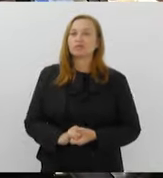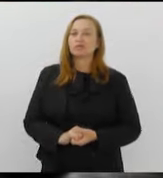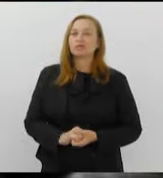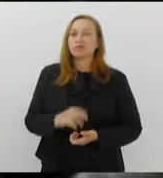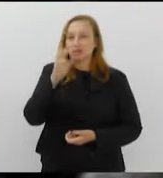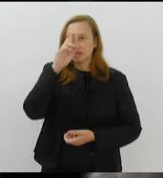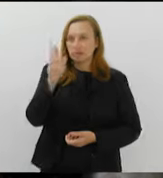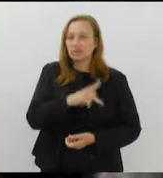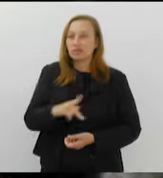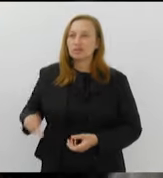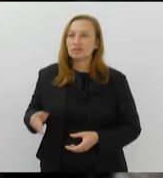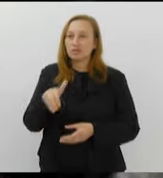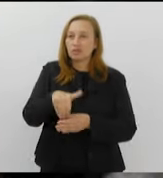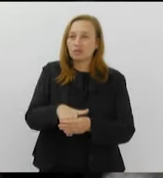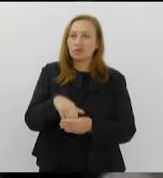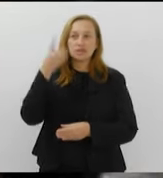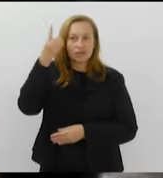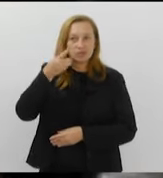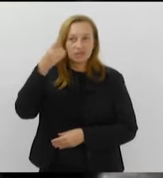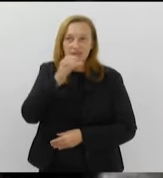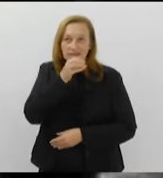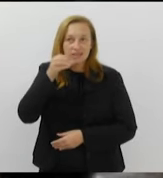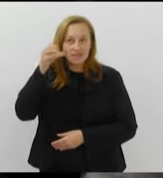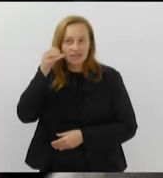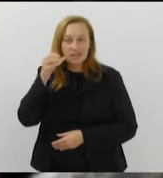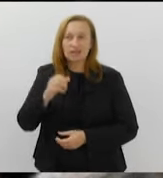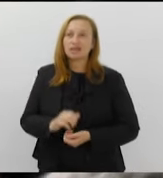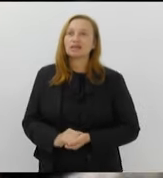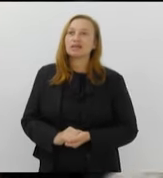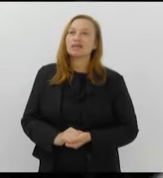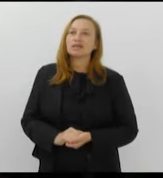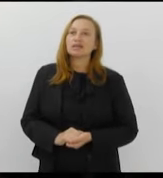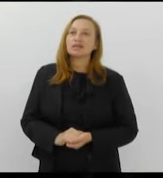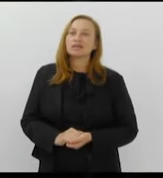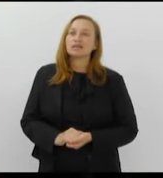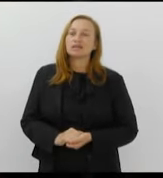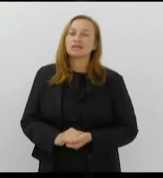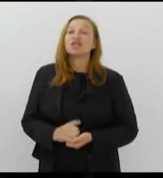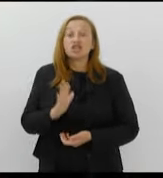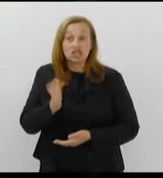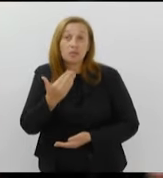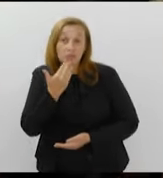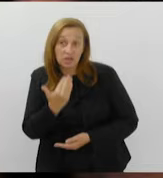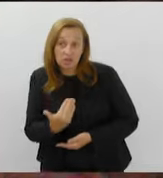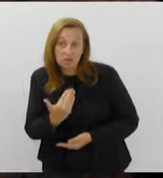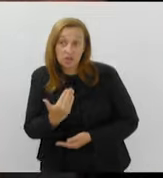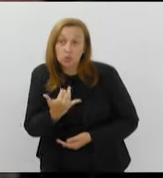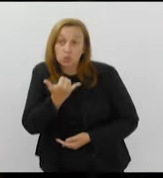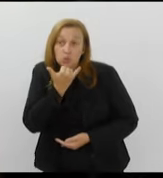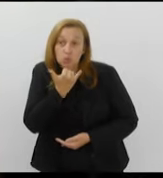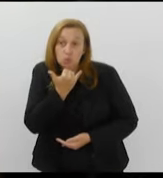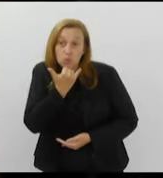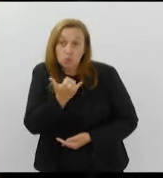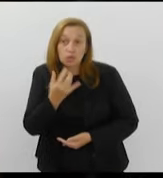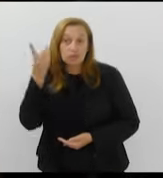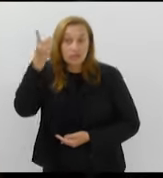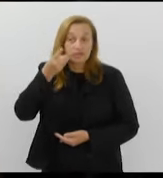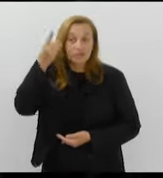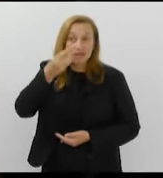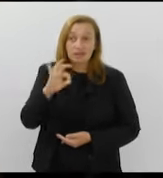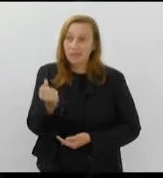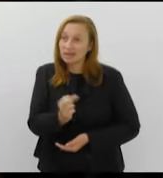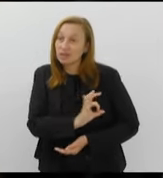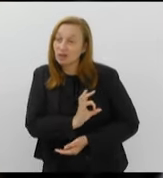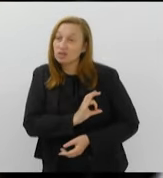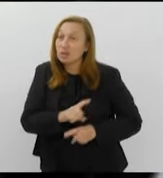Senhor presidente, o meu voto é para a deputada Célia Jordão. E já pedindo aqui minhas desculpas à deputada Marta Rocha,